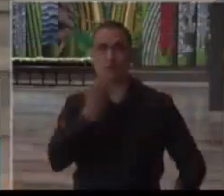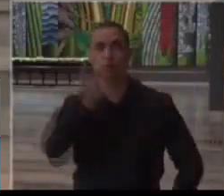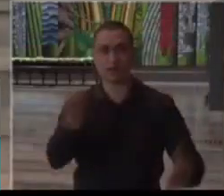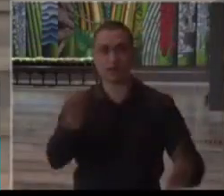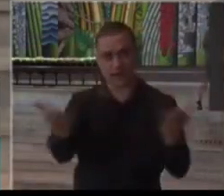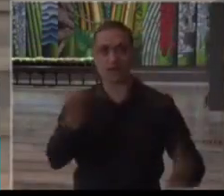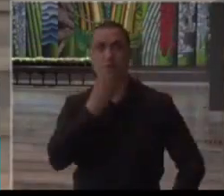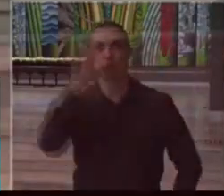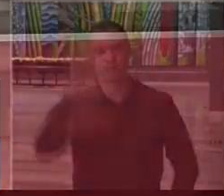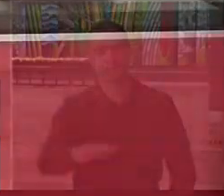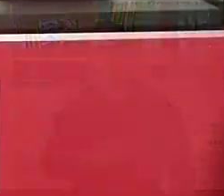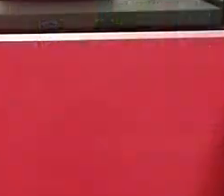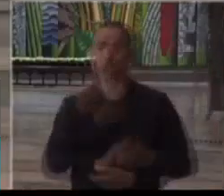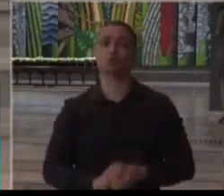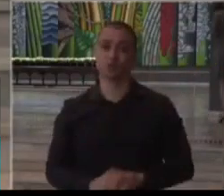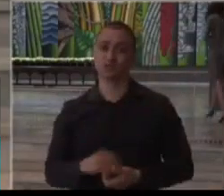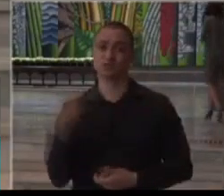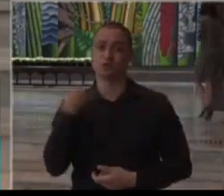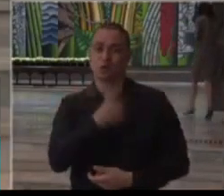aqui.